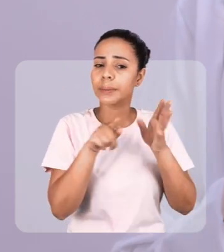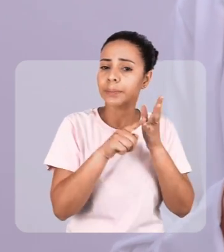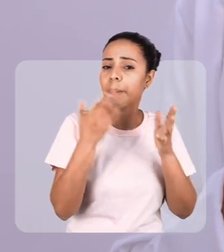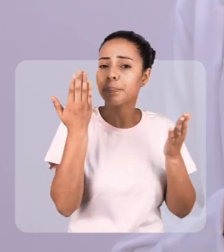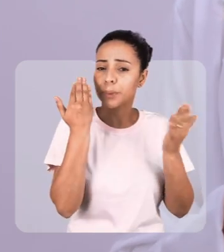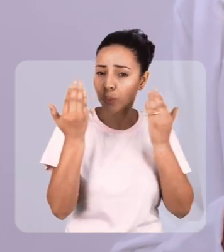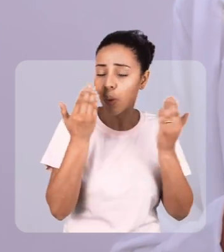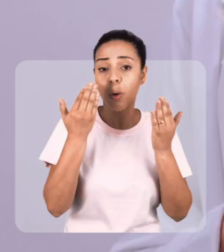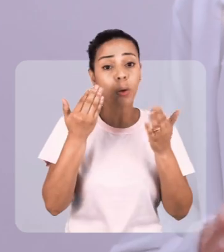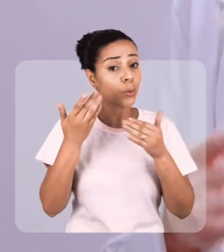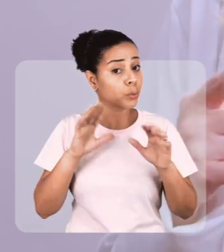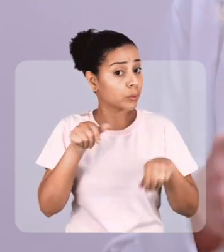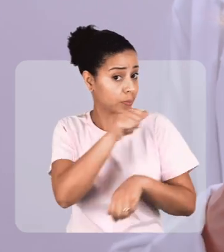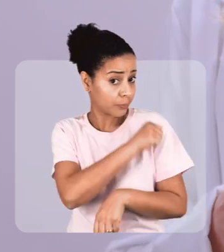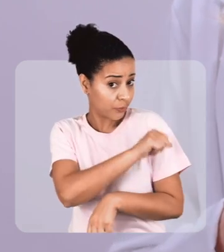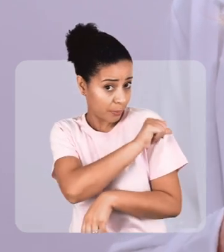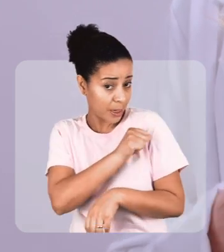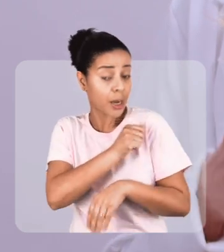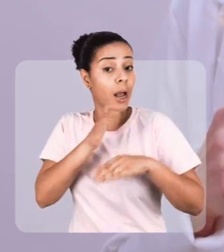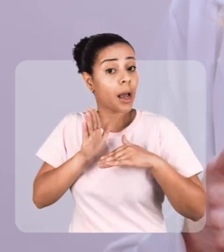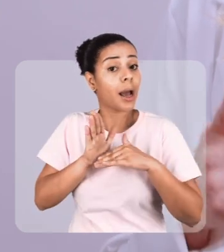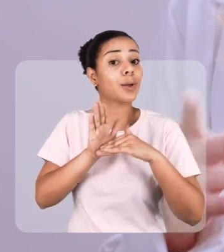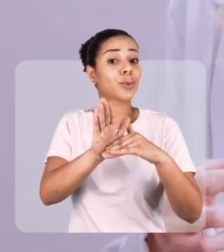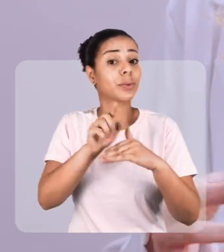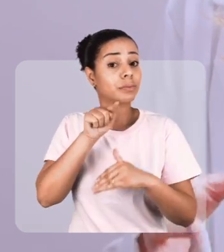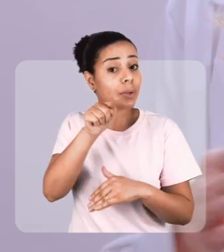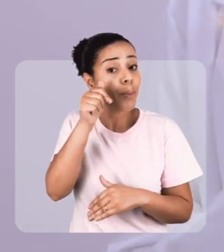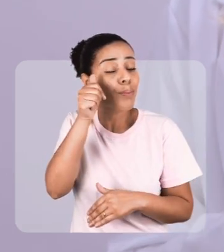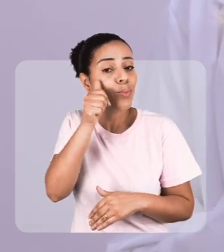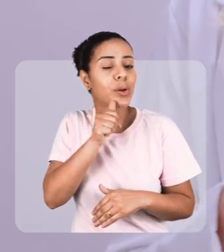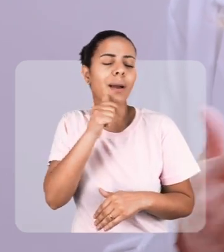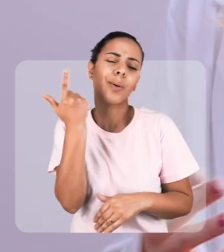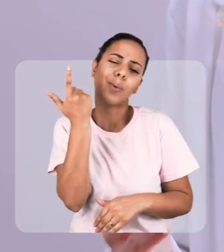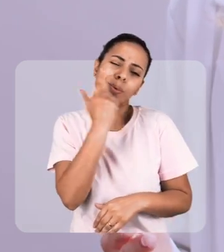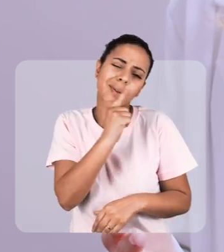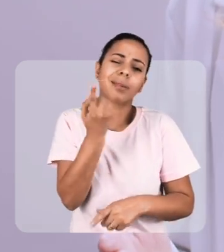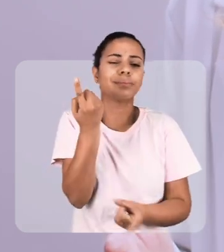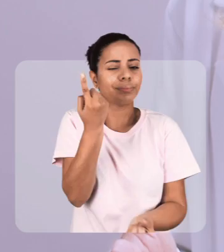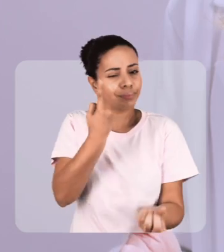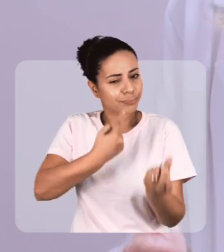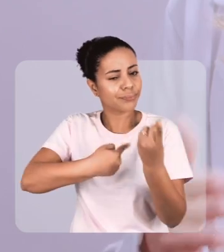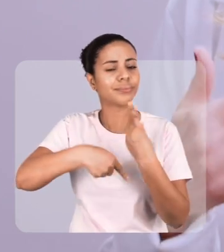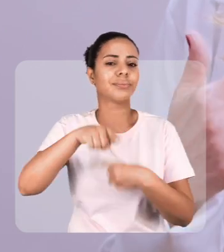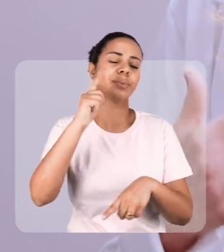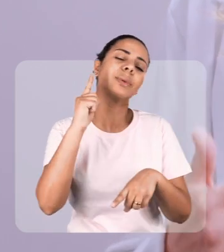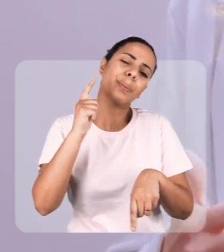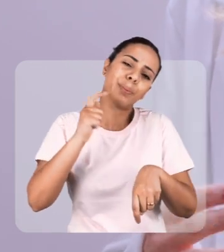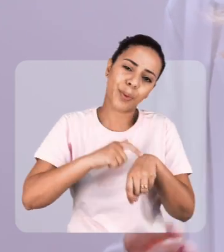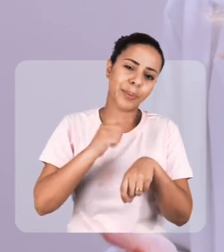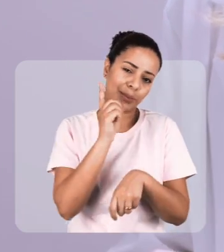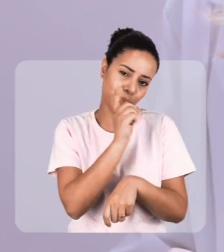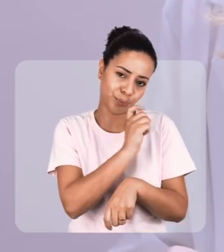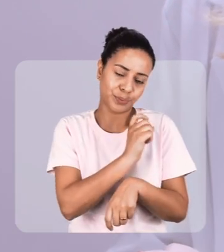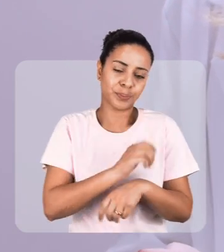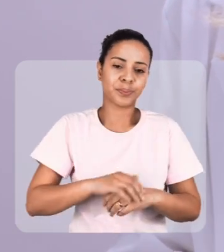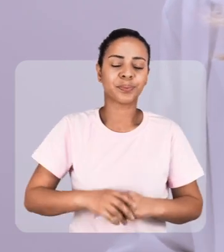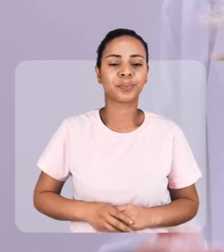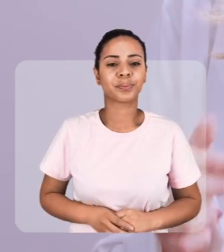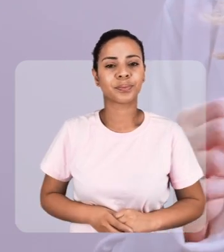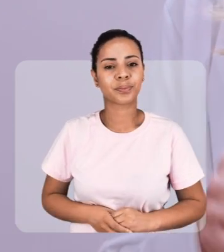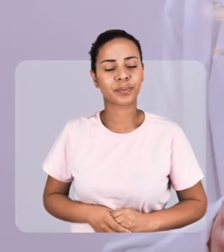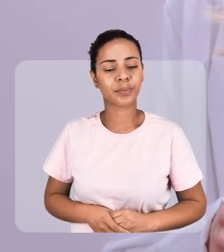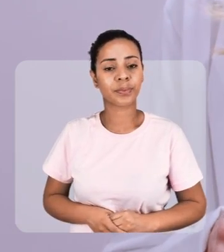todo o apoio da equipe de enfermagem, essa mulher vai ter toda a estrutura para atravessar esse momento turbulento da melhor maneira